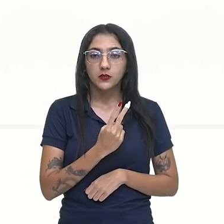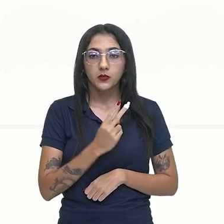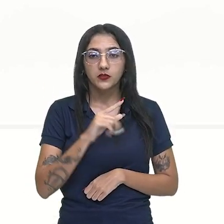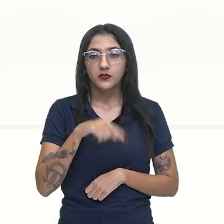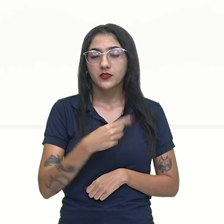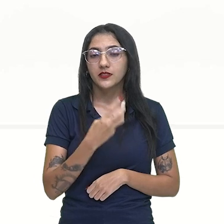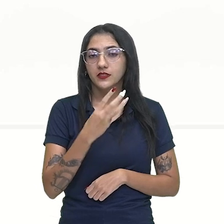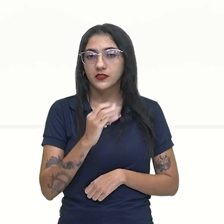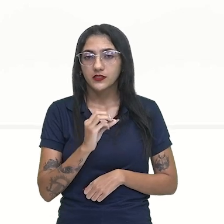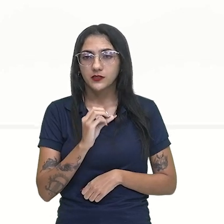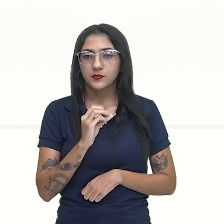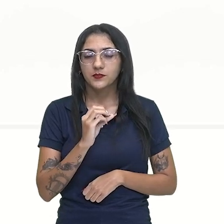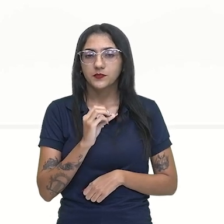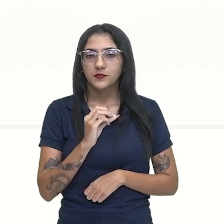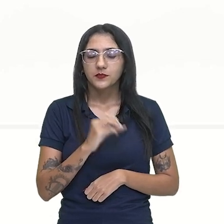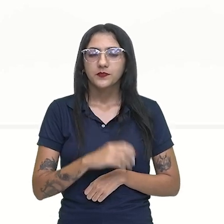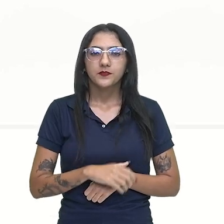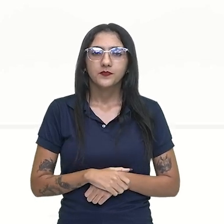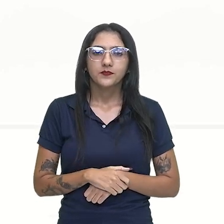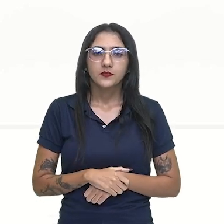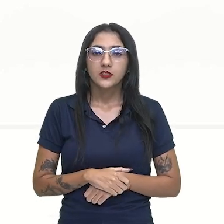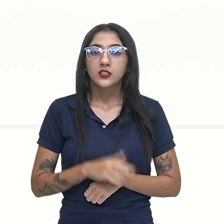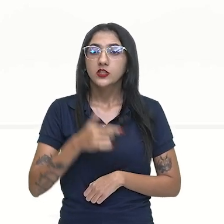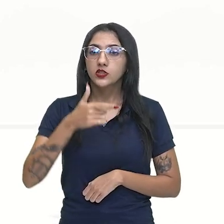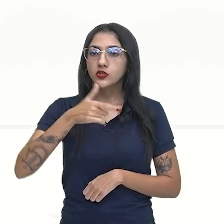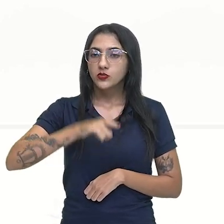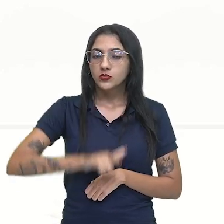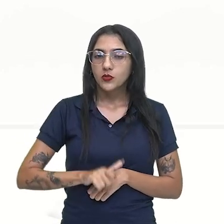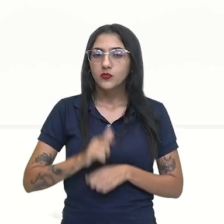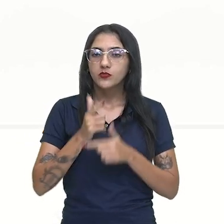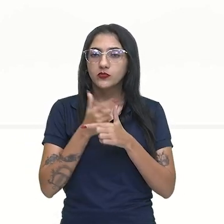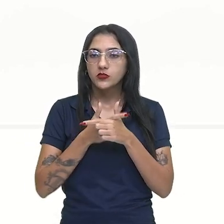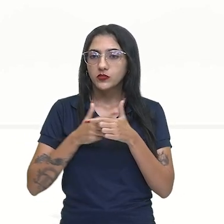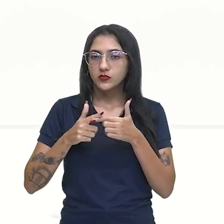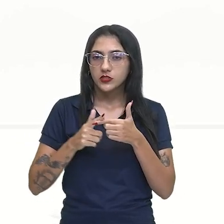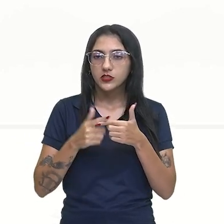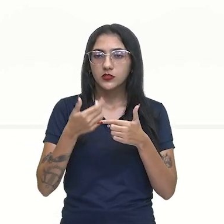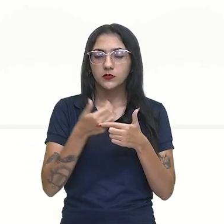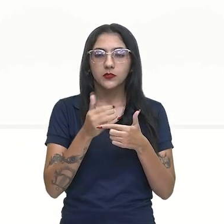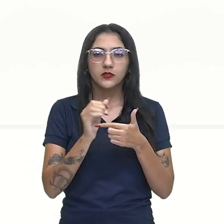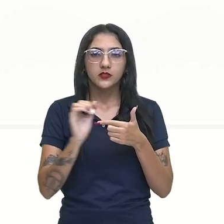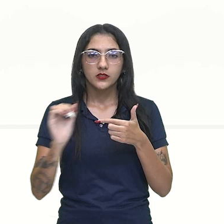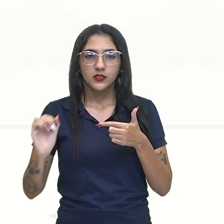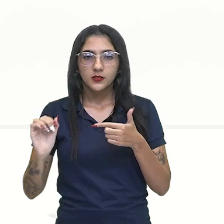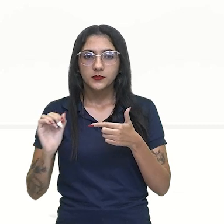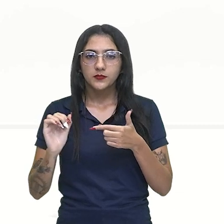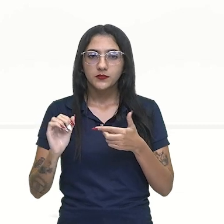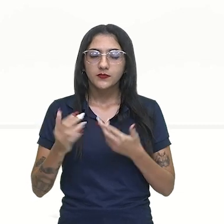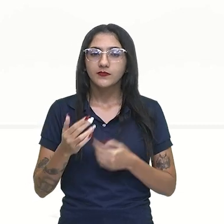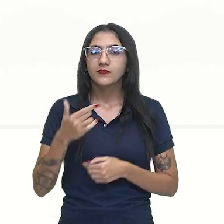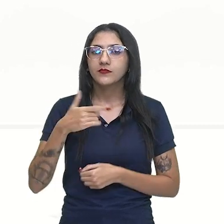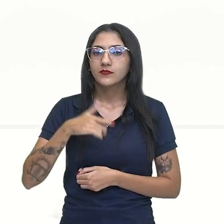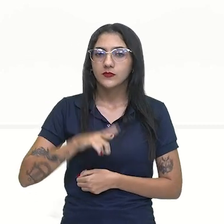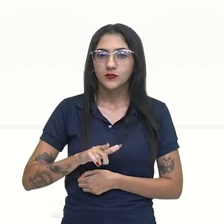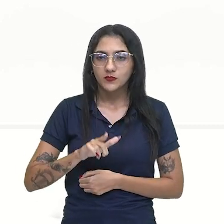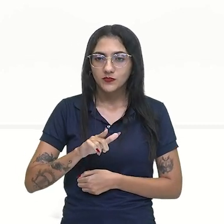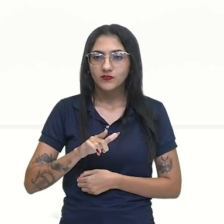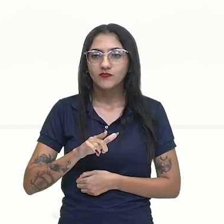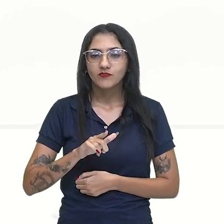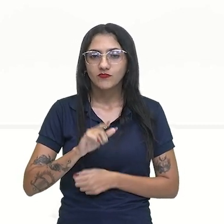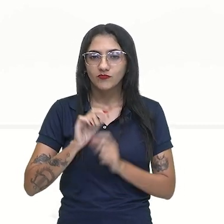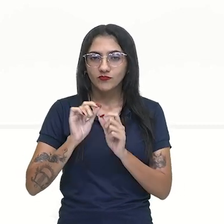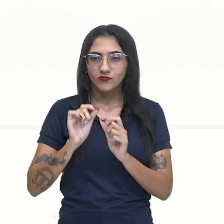42,30. Quando eu dividir a segunda vez por 100, a minha vírgula vai se deslocar mais uma